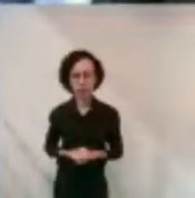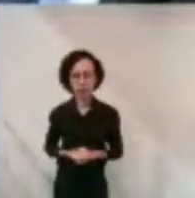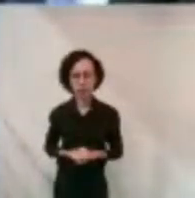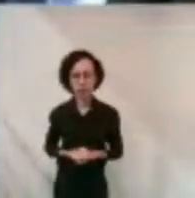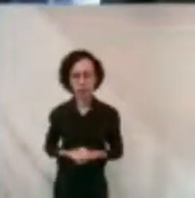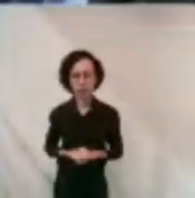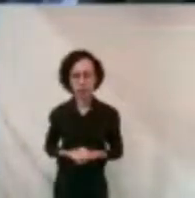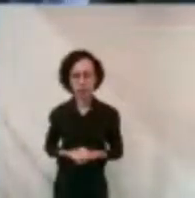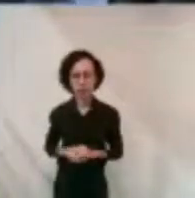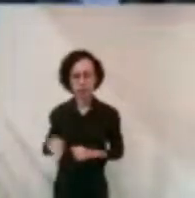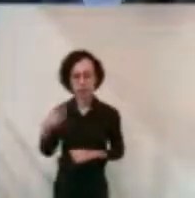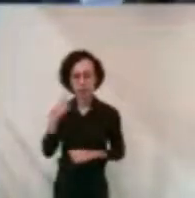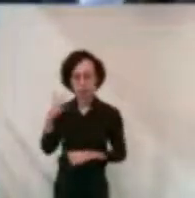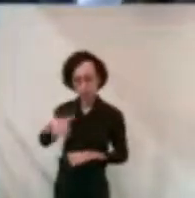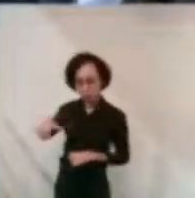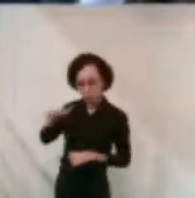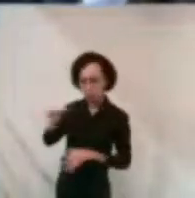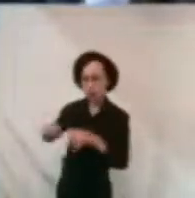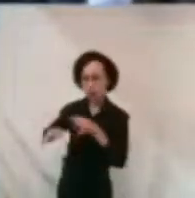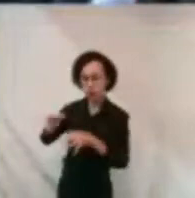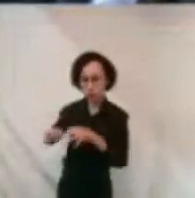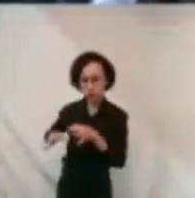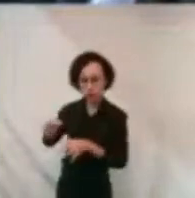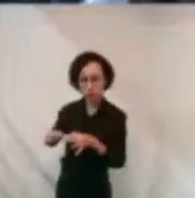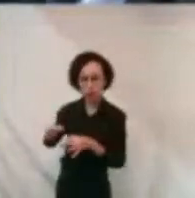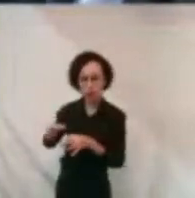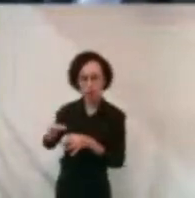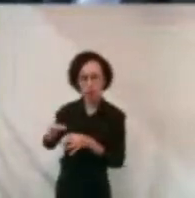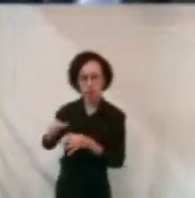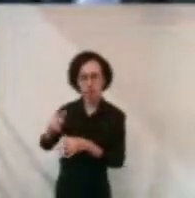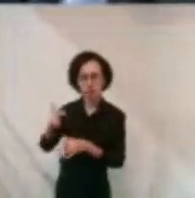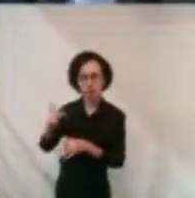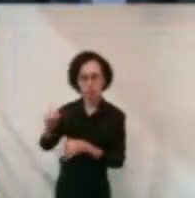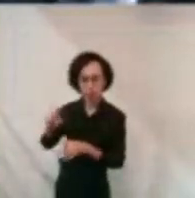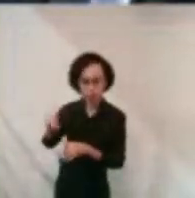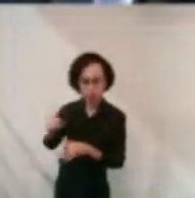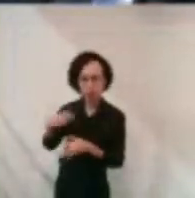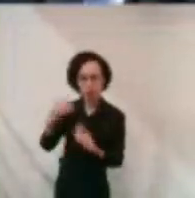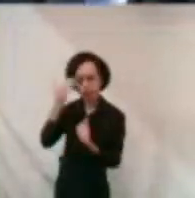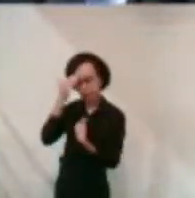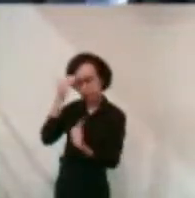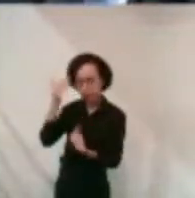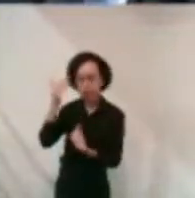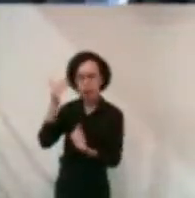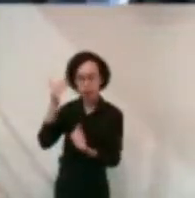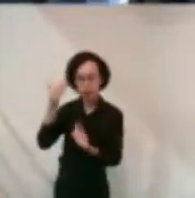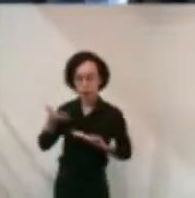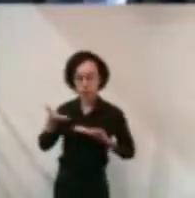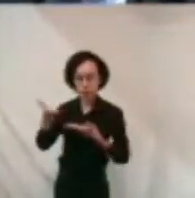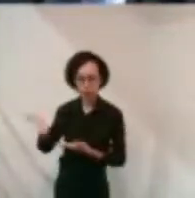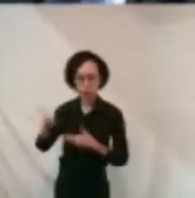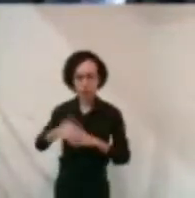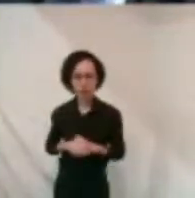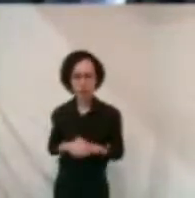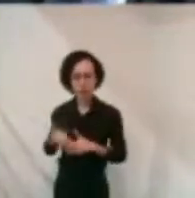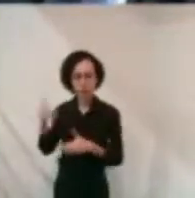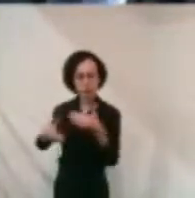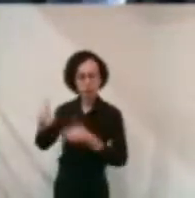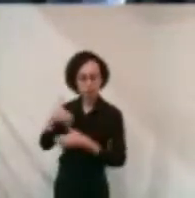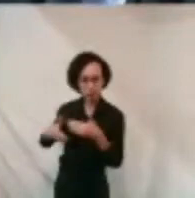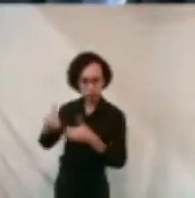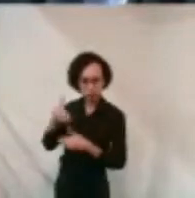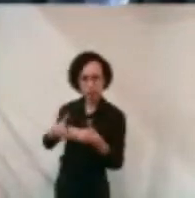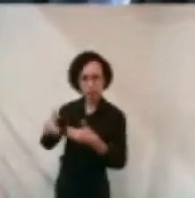Caríssimo Procurador-Geral de Justiça, doutor Paulo, meus agradecimentos pelo convite para